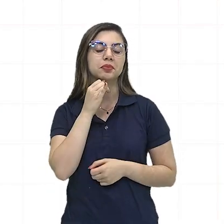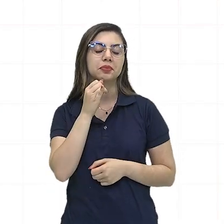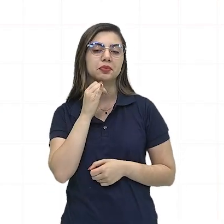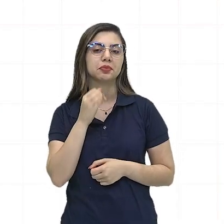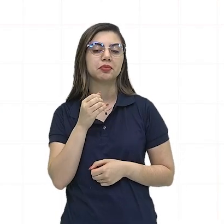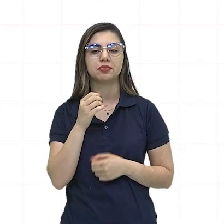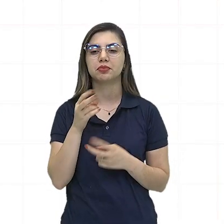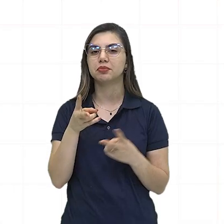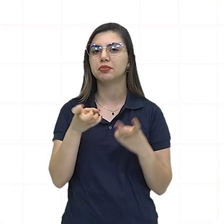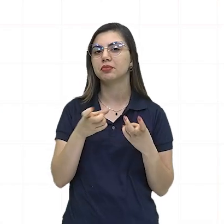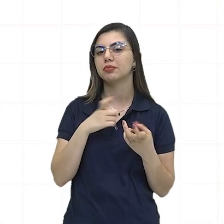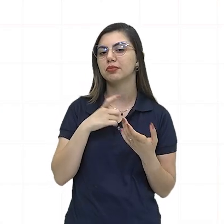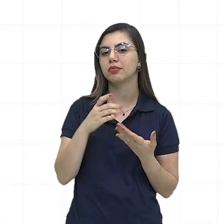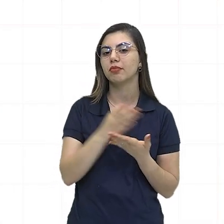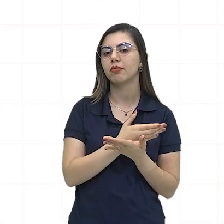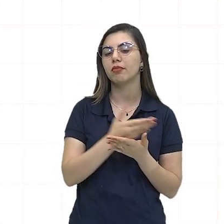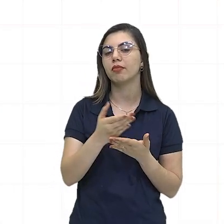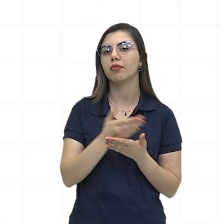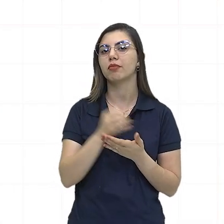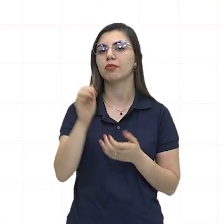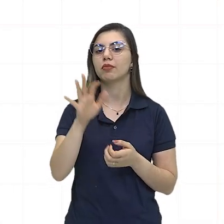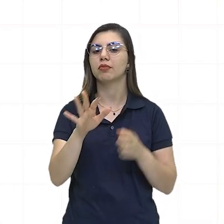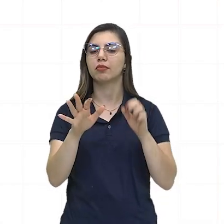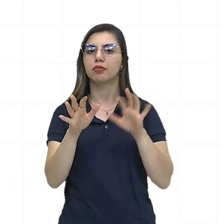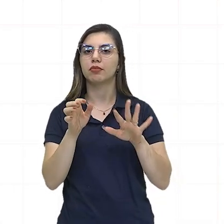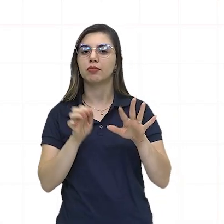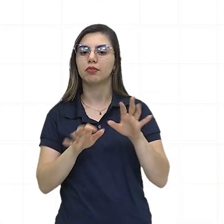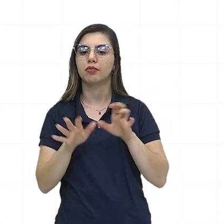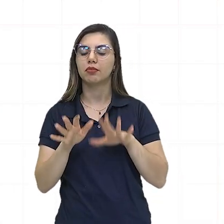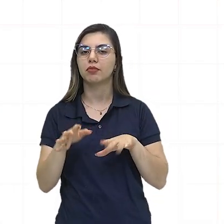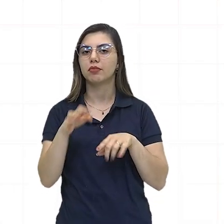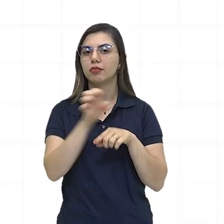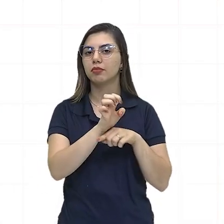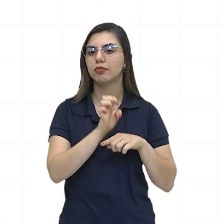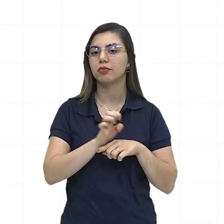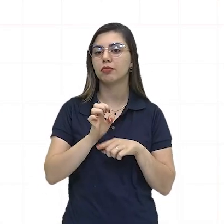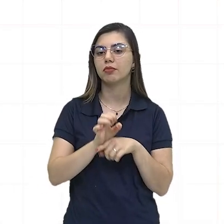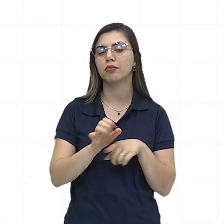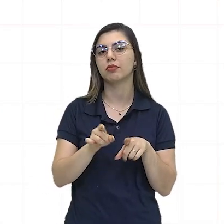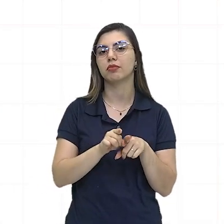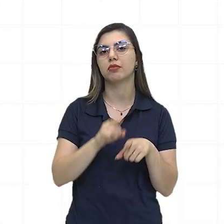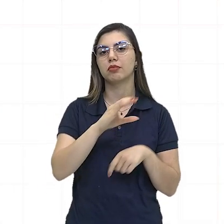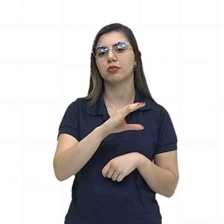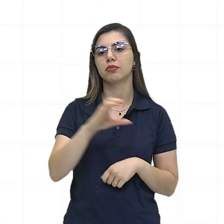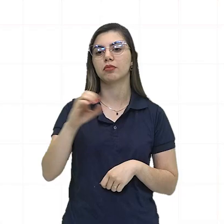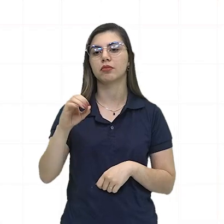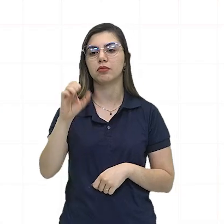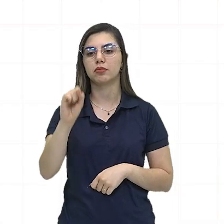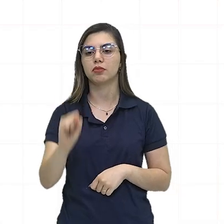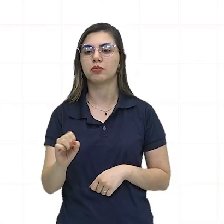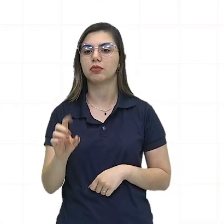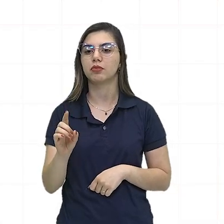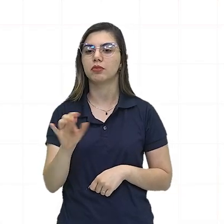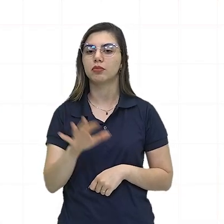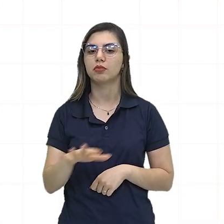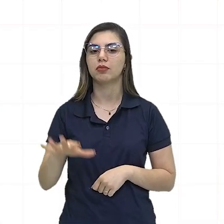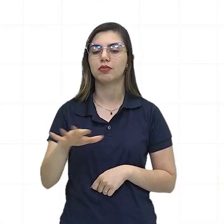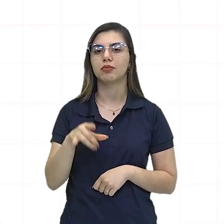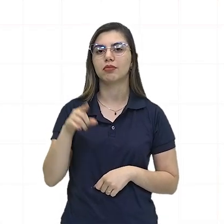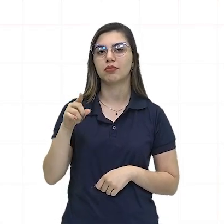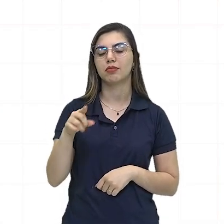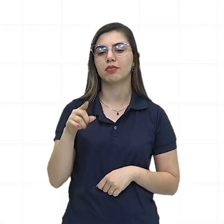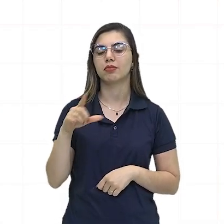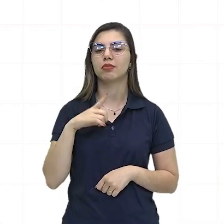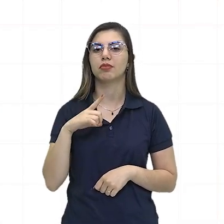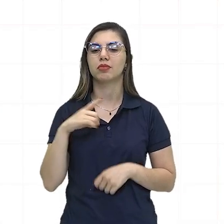alguns estados, aí, algumas áreas do centro-oeste, do sudeste, nós vamos ter ali um número menor